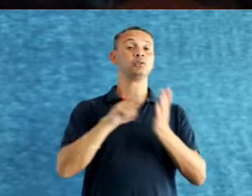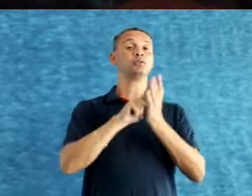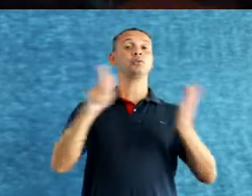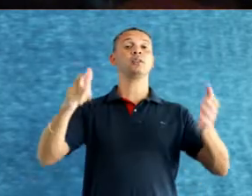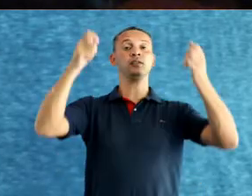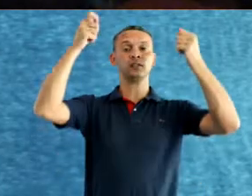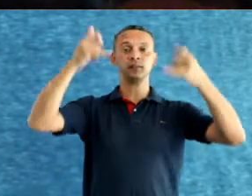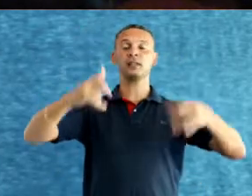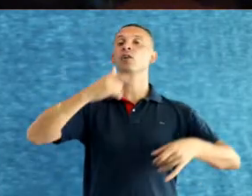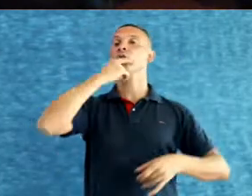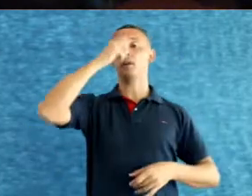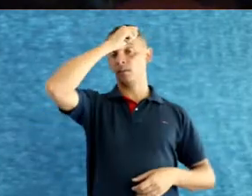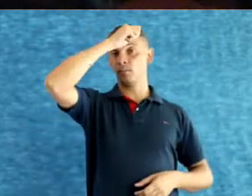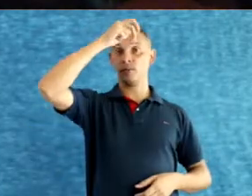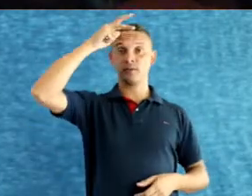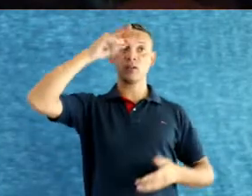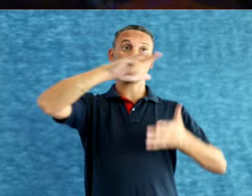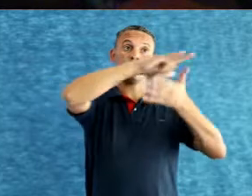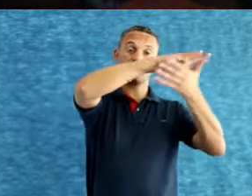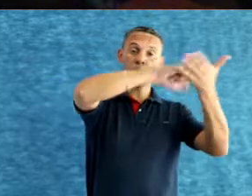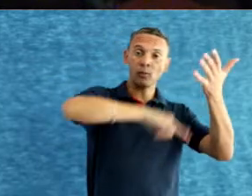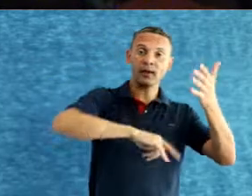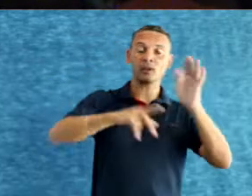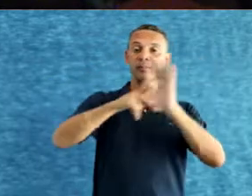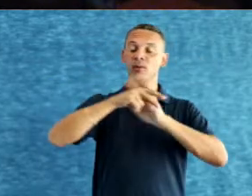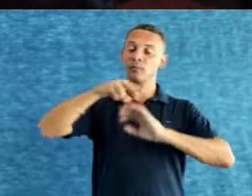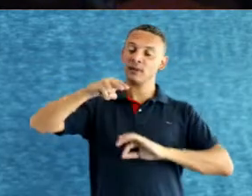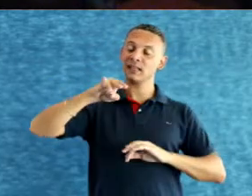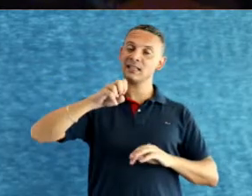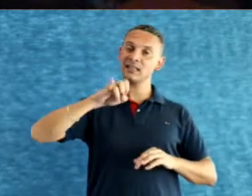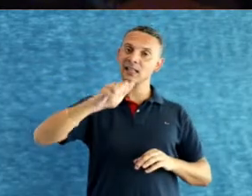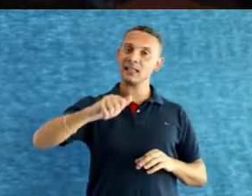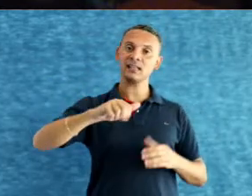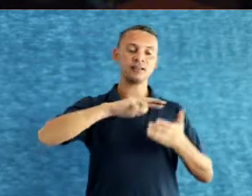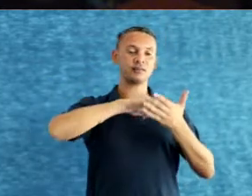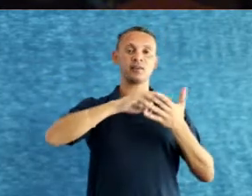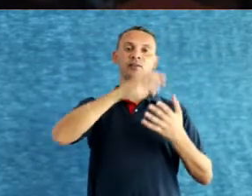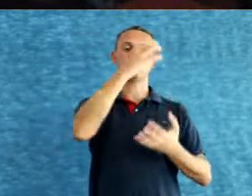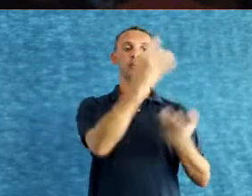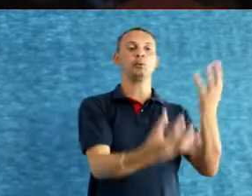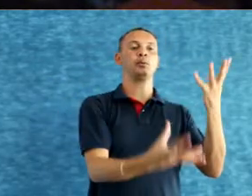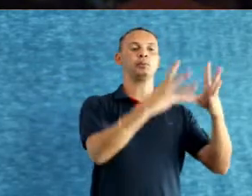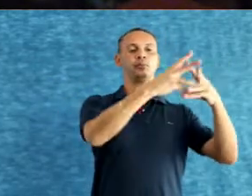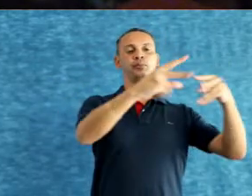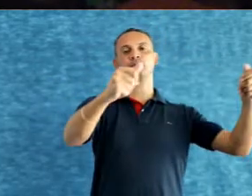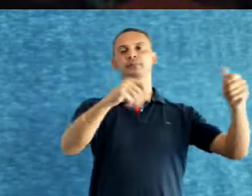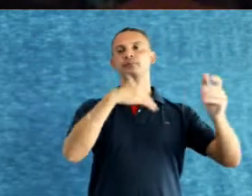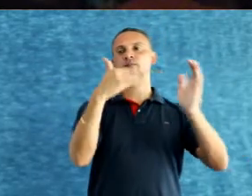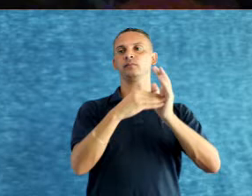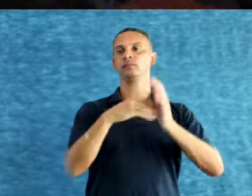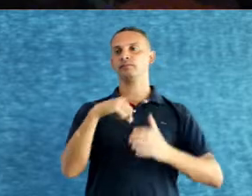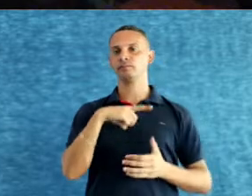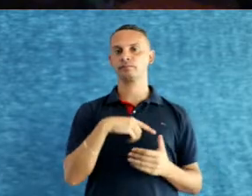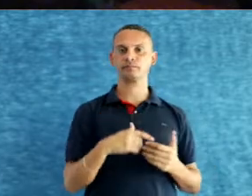grandes lacunas. A pesquisa continua sempre, né? Então, eu fico falando que agora ela chega para mim, de vez em quando alguma informação me